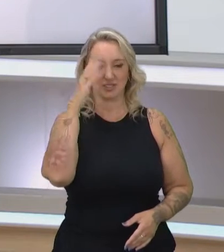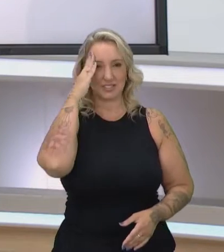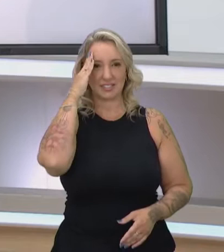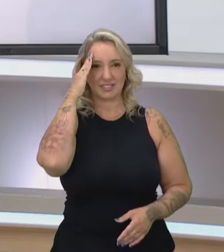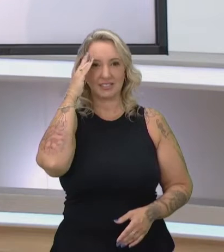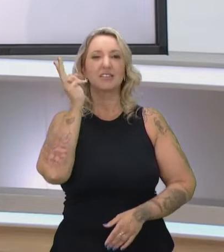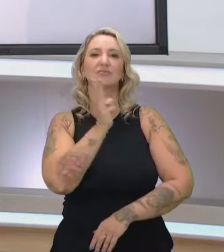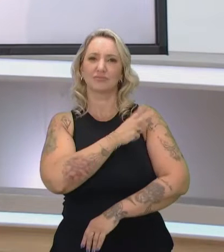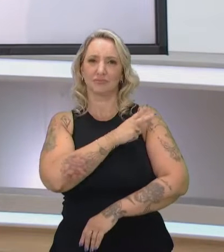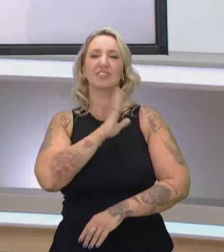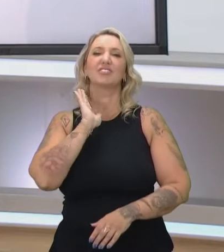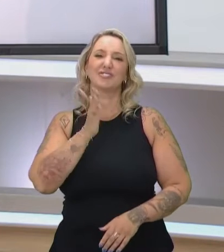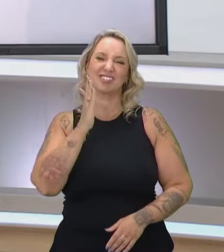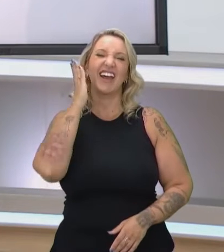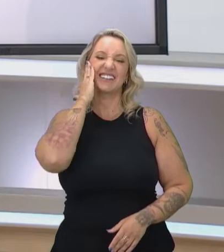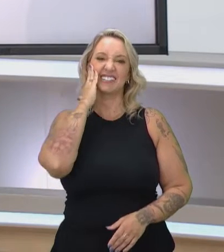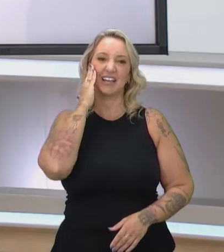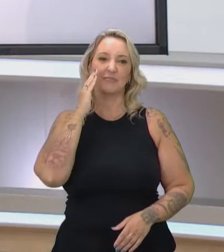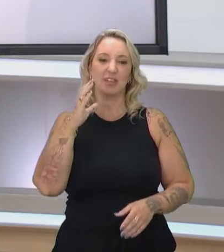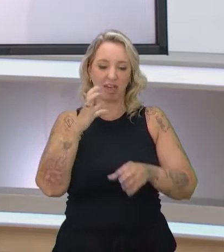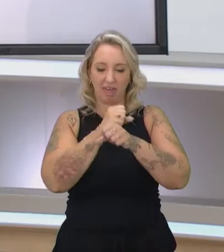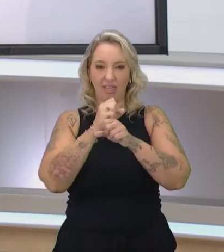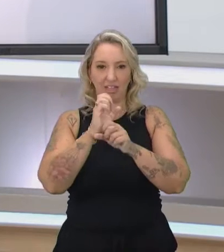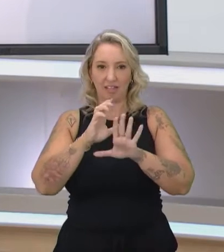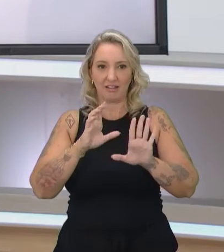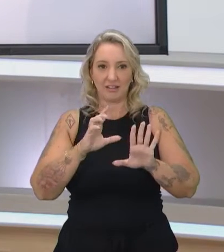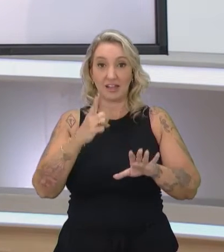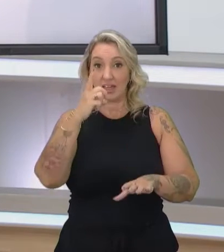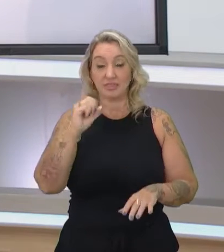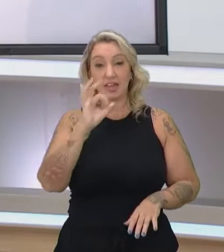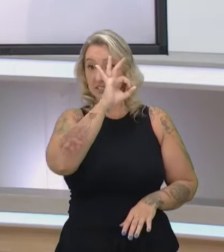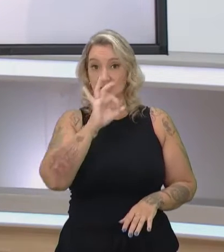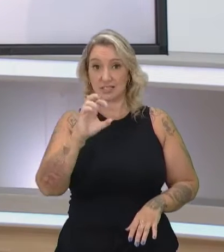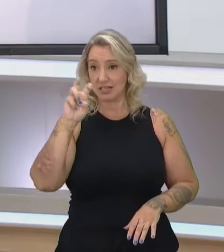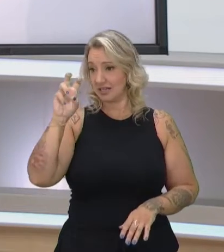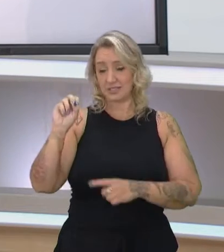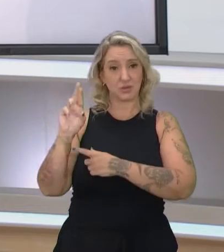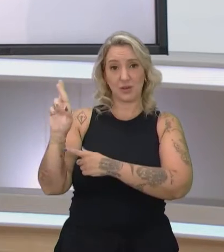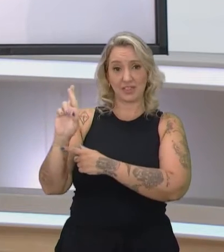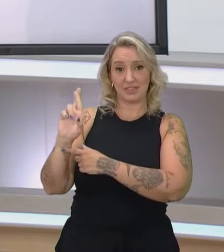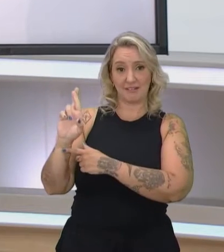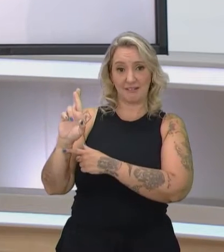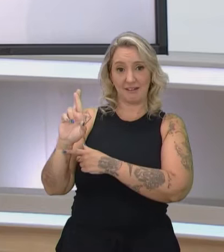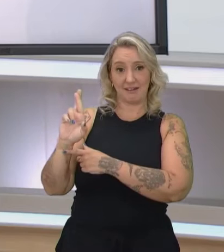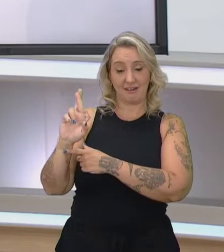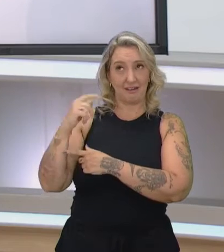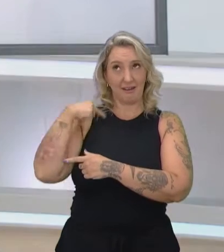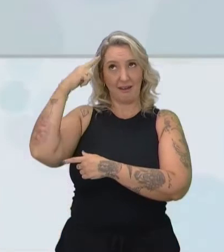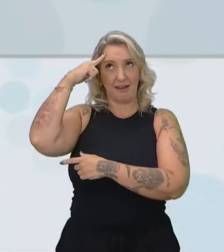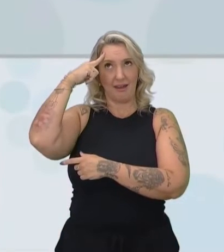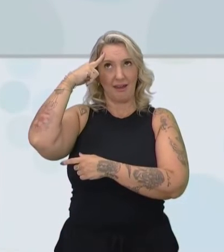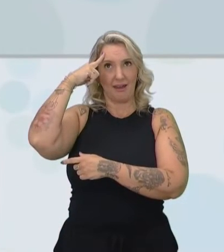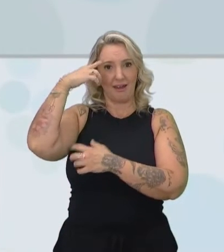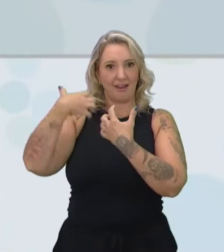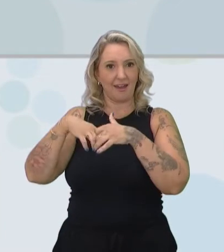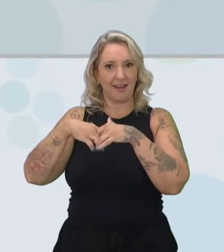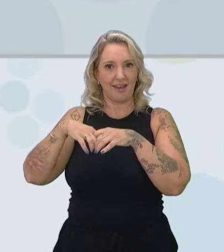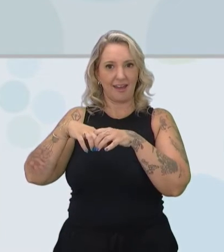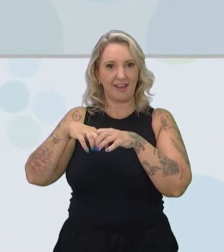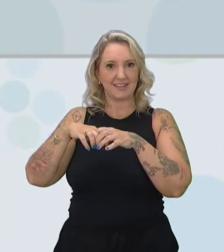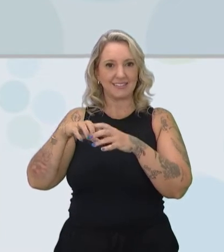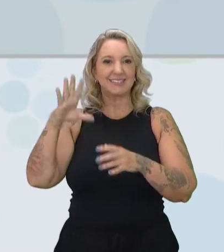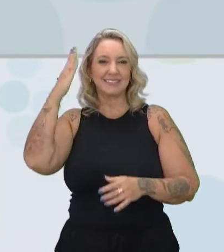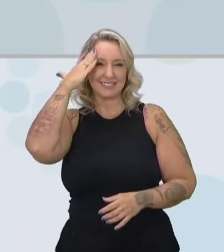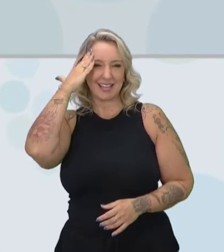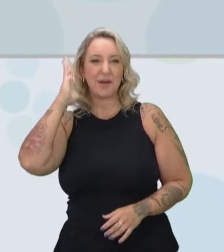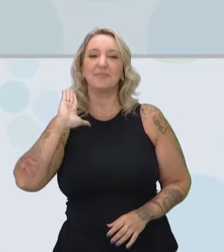série já sabem, não precisa nem de continha. 10% de R$50, na minha cabeça aí todo mundo já